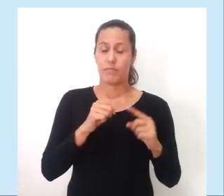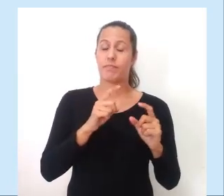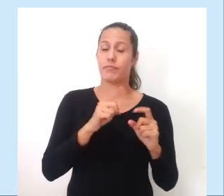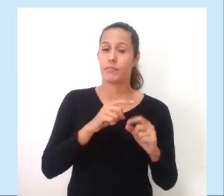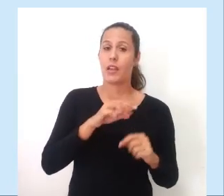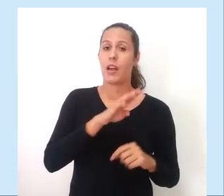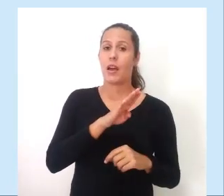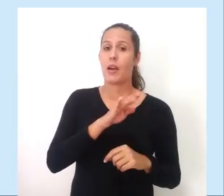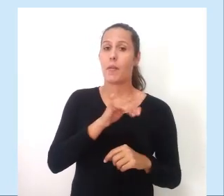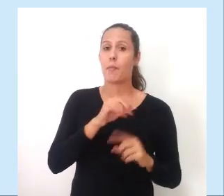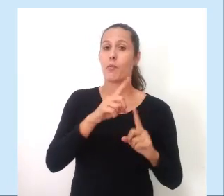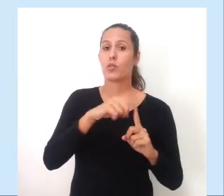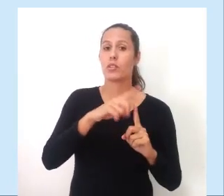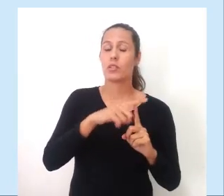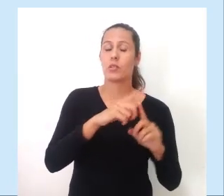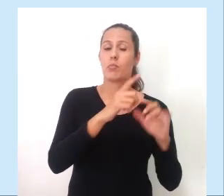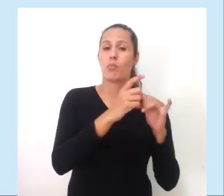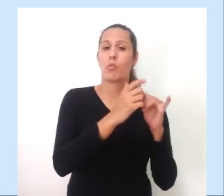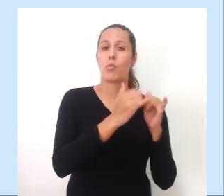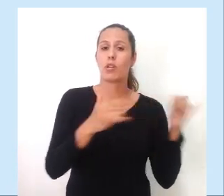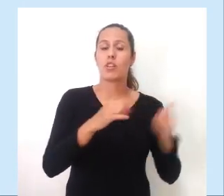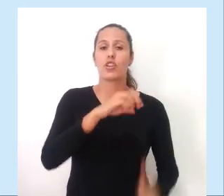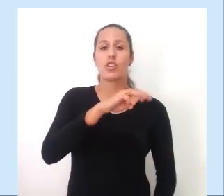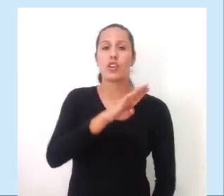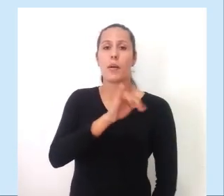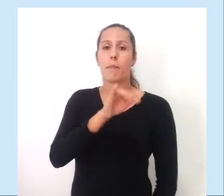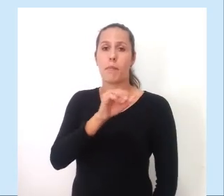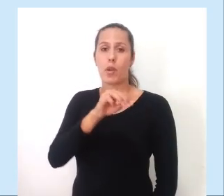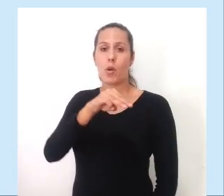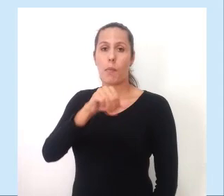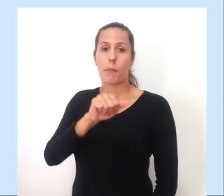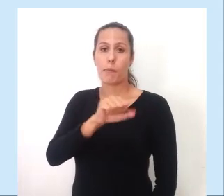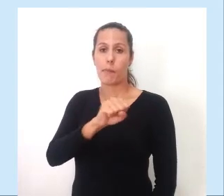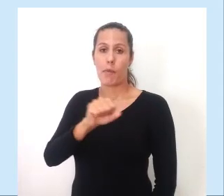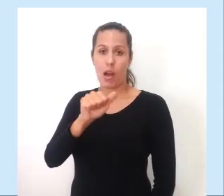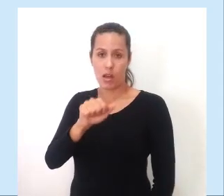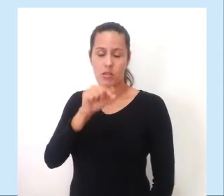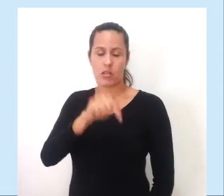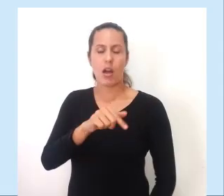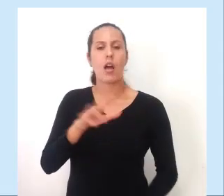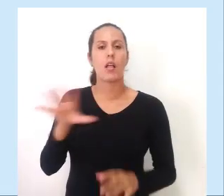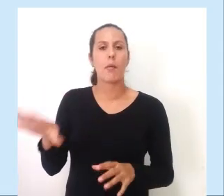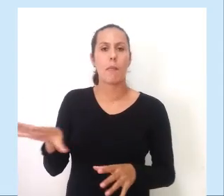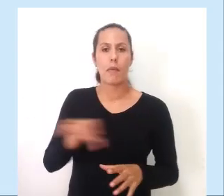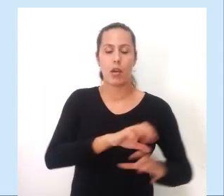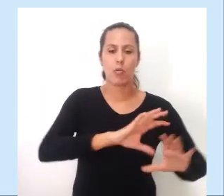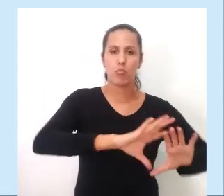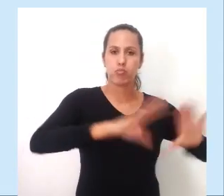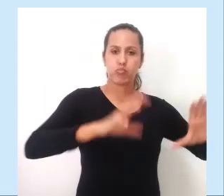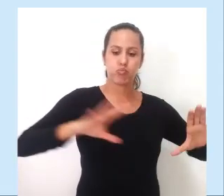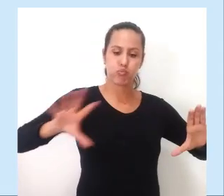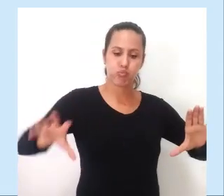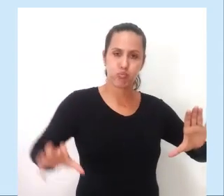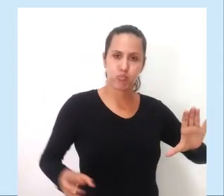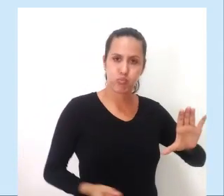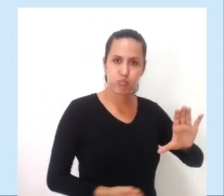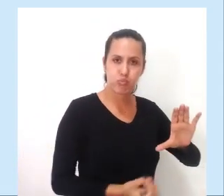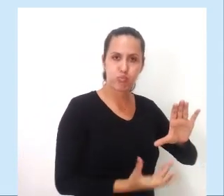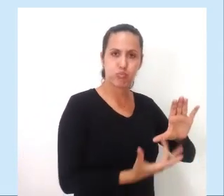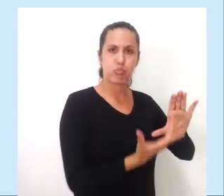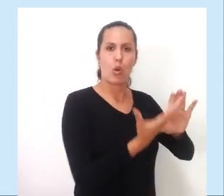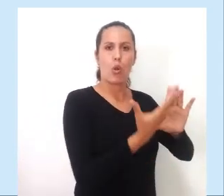fonte renovável, biomassa, é a queima de material orgânico que alimenta